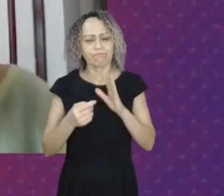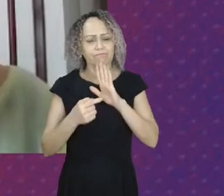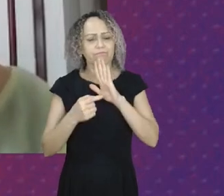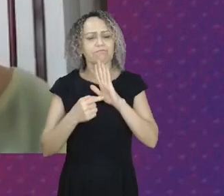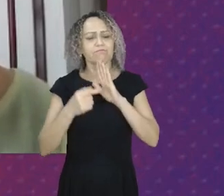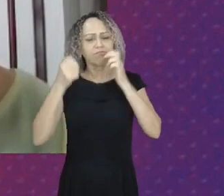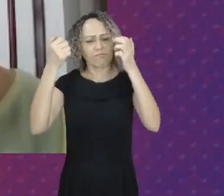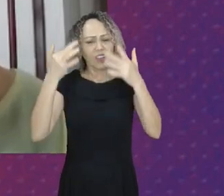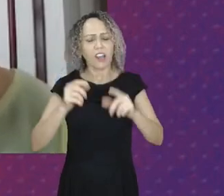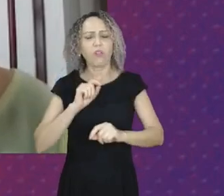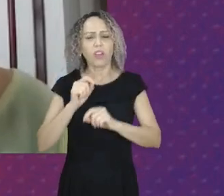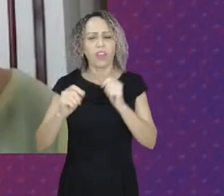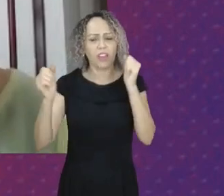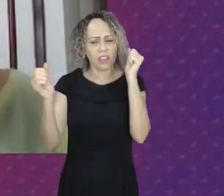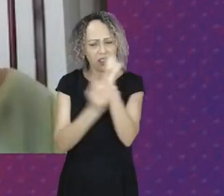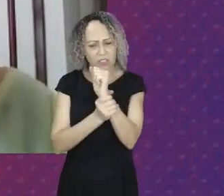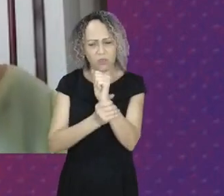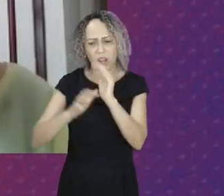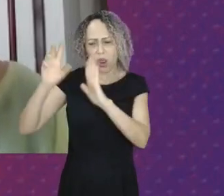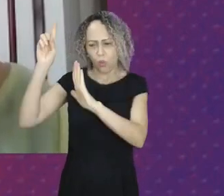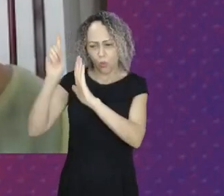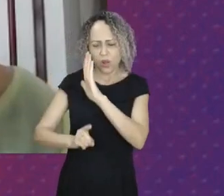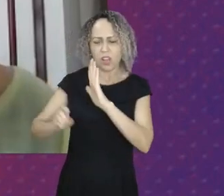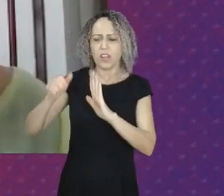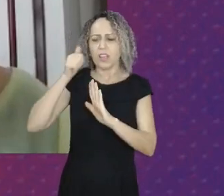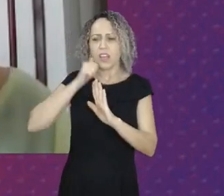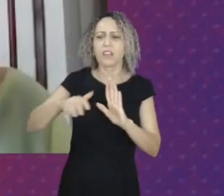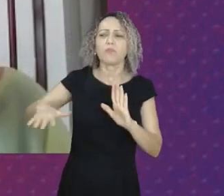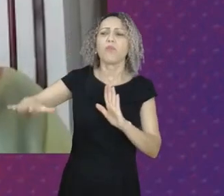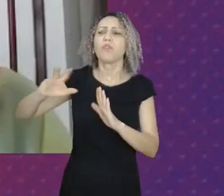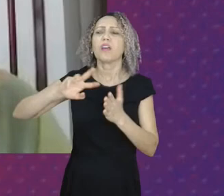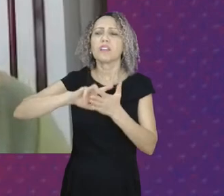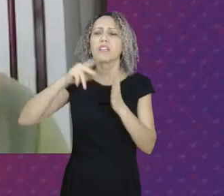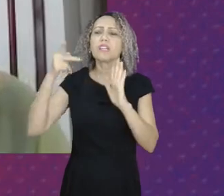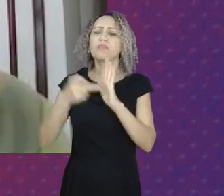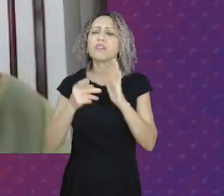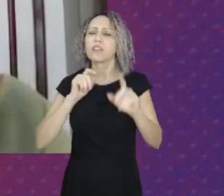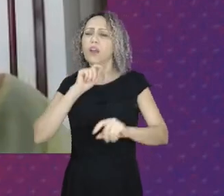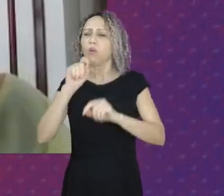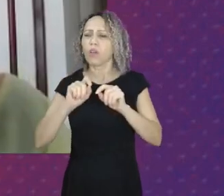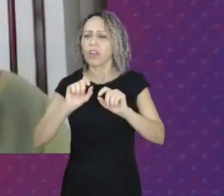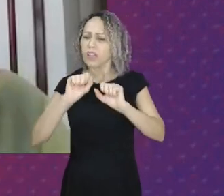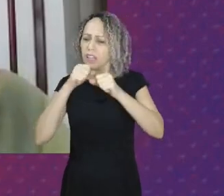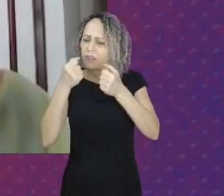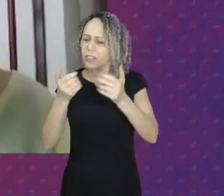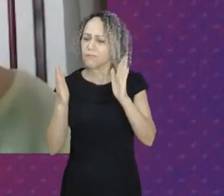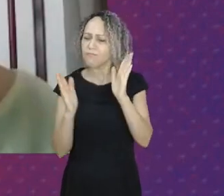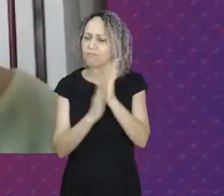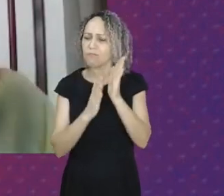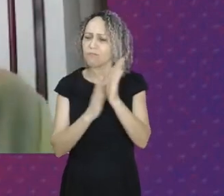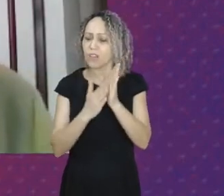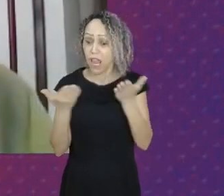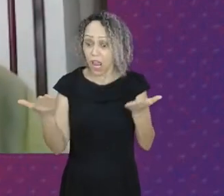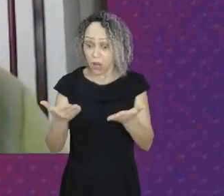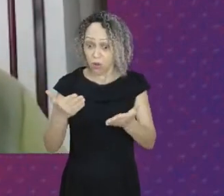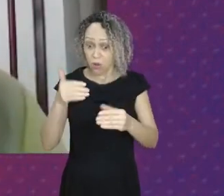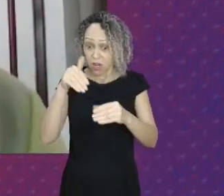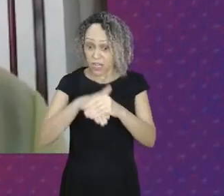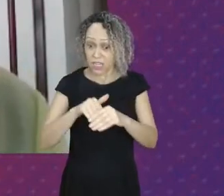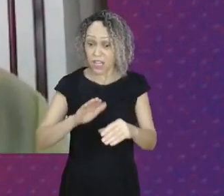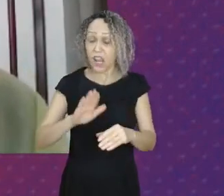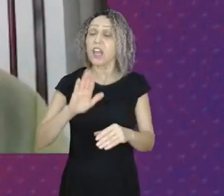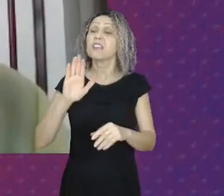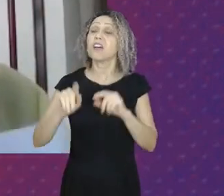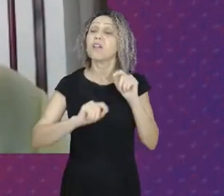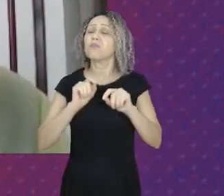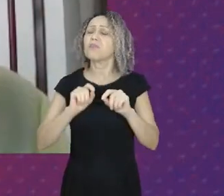assegurar o direito das mulheres significa defender propostas agora nas eleições, pelo menos em